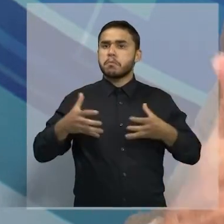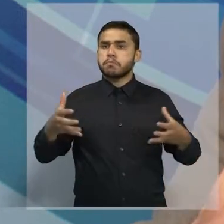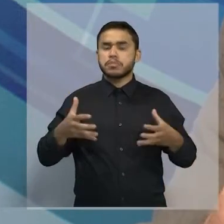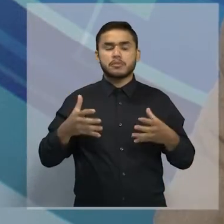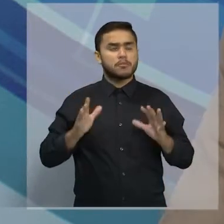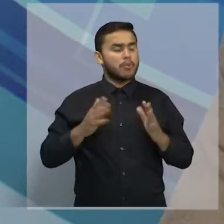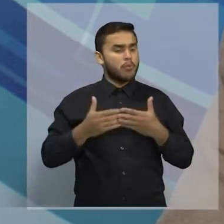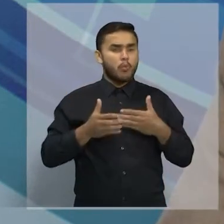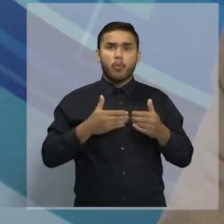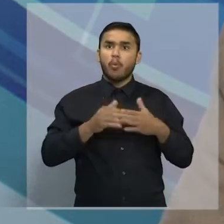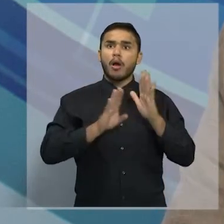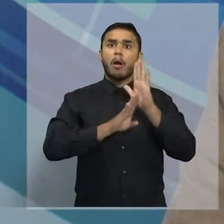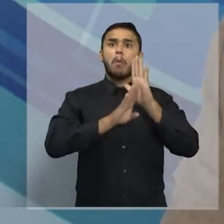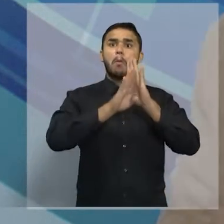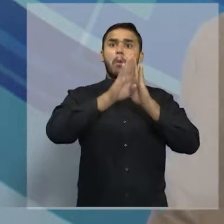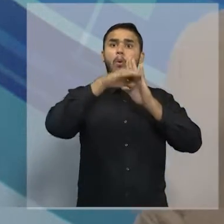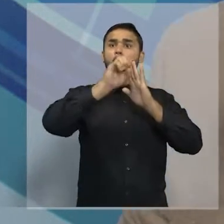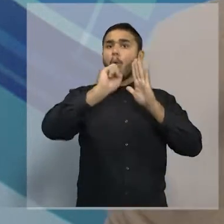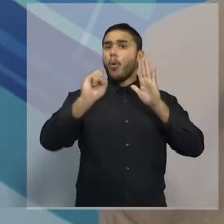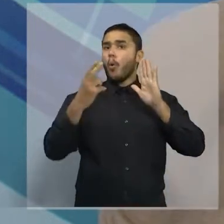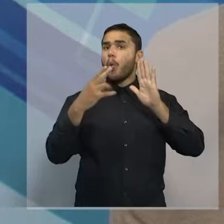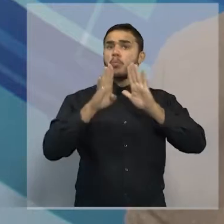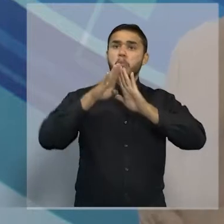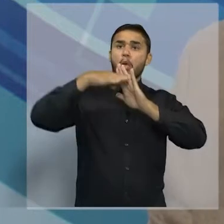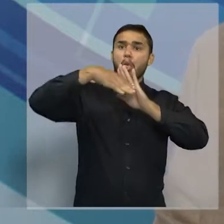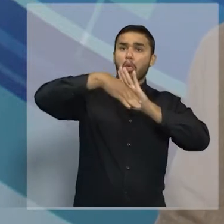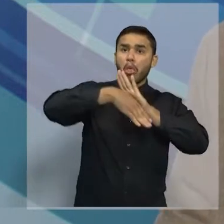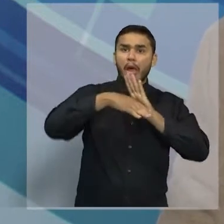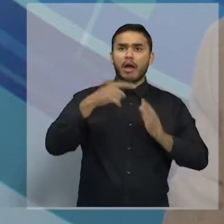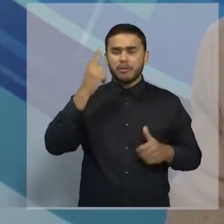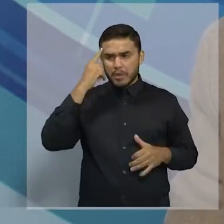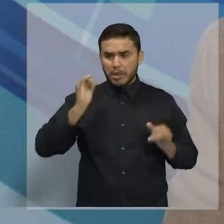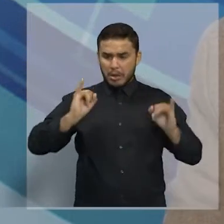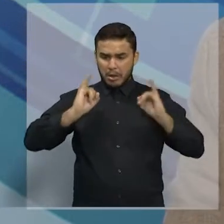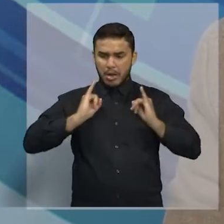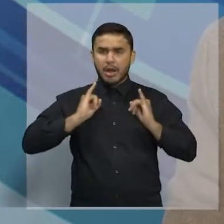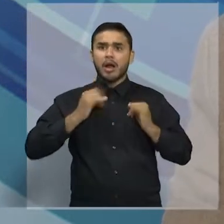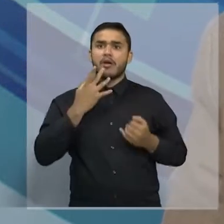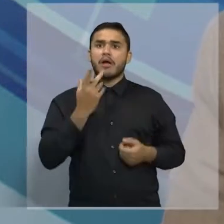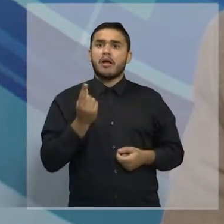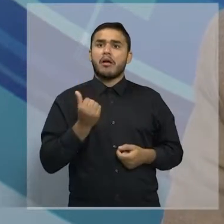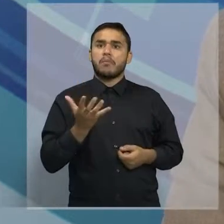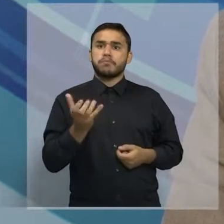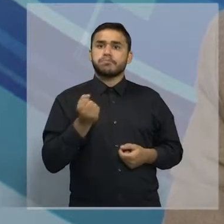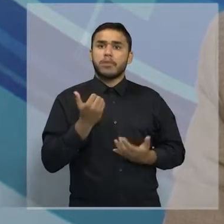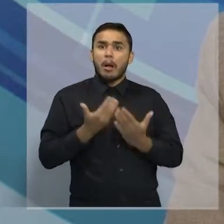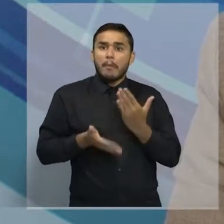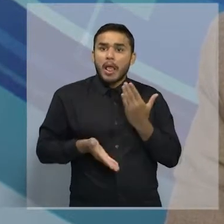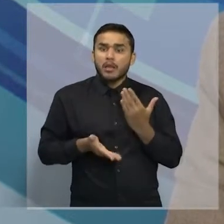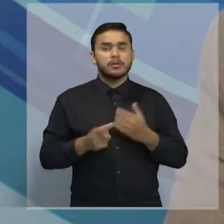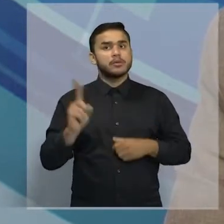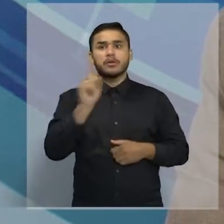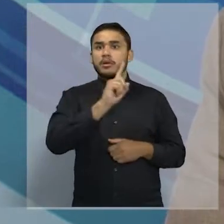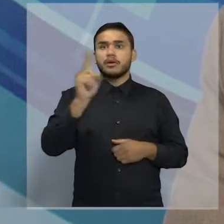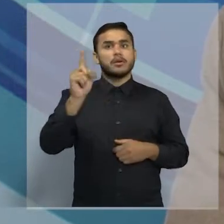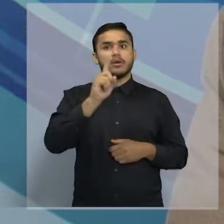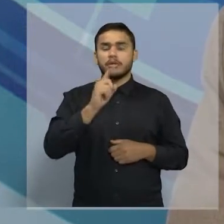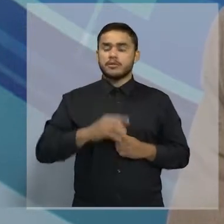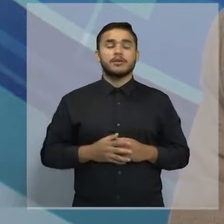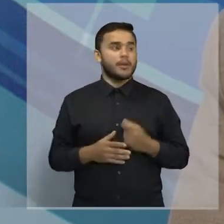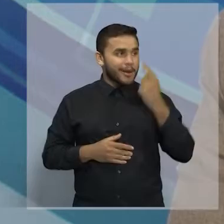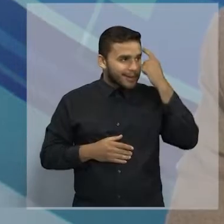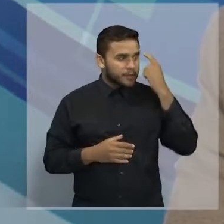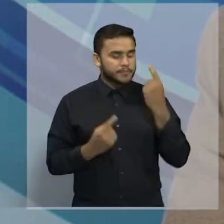ciclo econômico, vamos dizer assim, uma linguagem mais técnica, mas no momento que você já está aposentado, tem lá